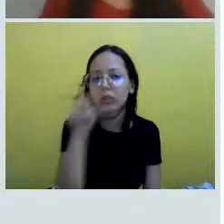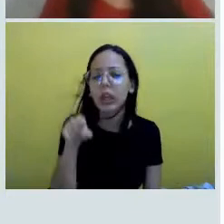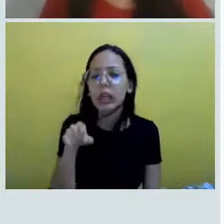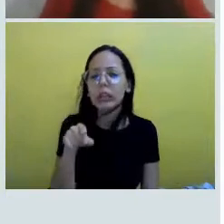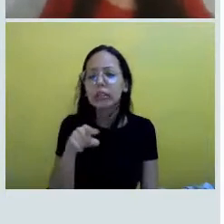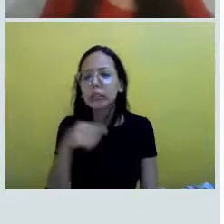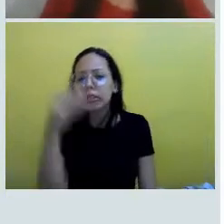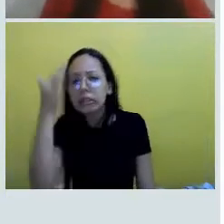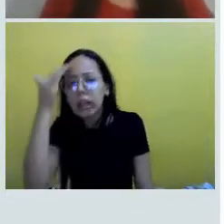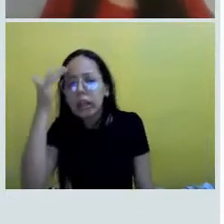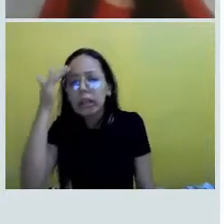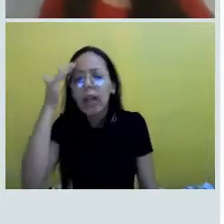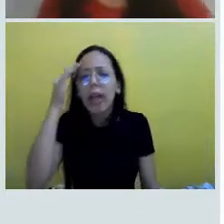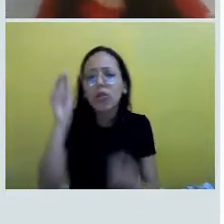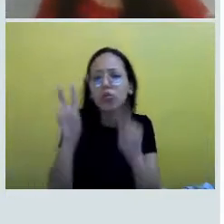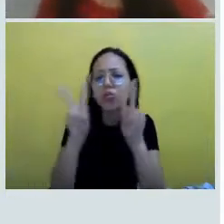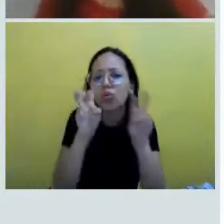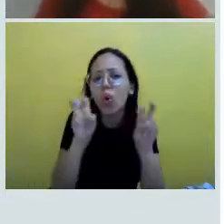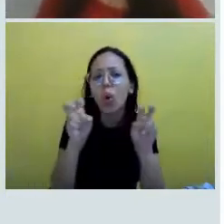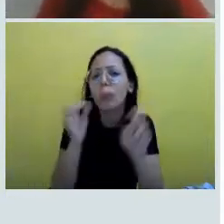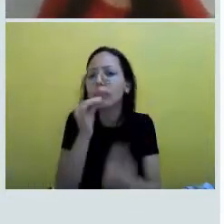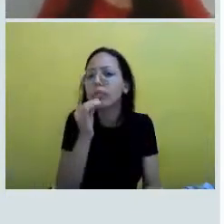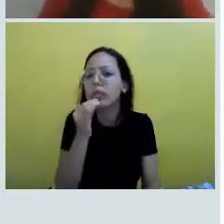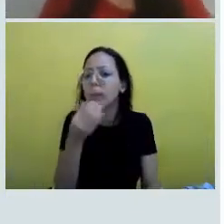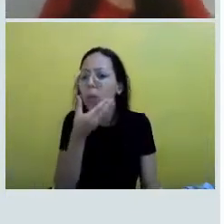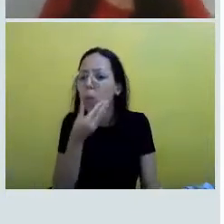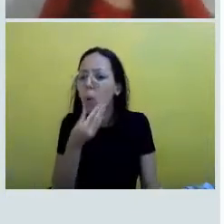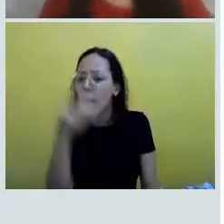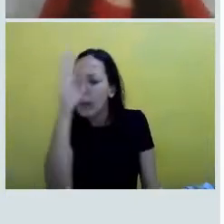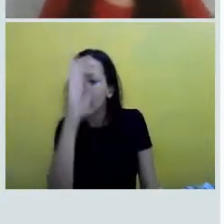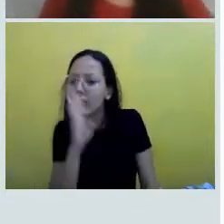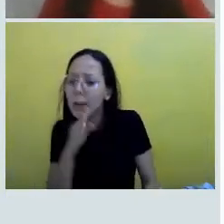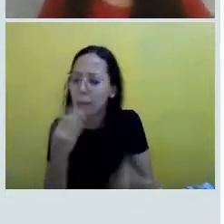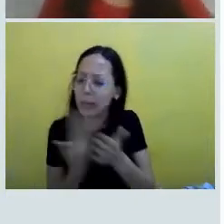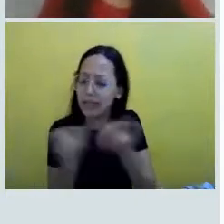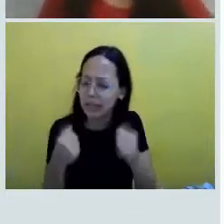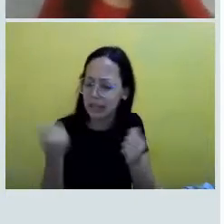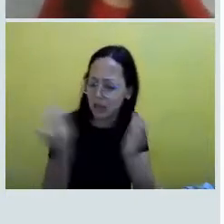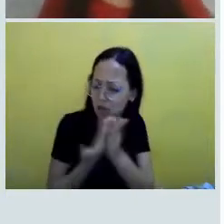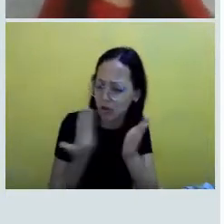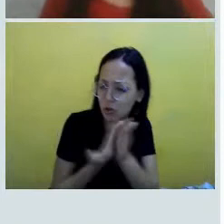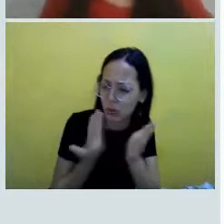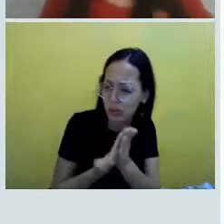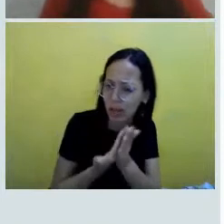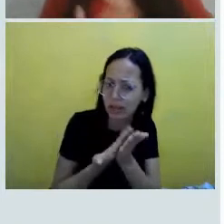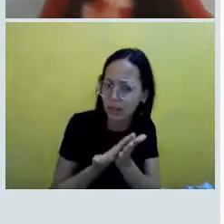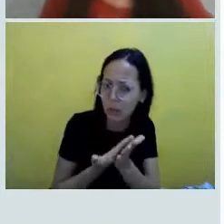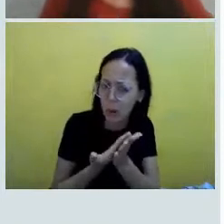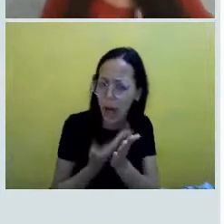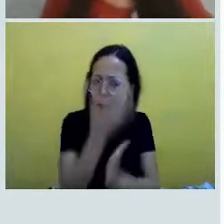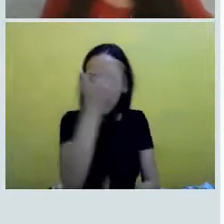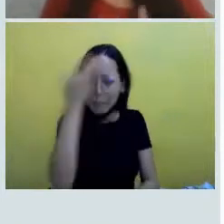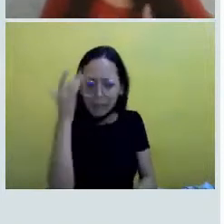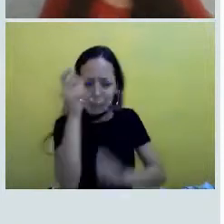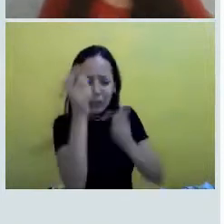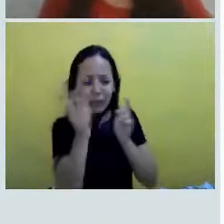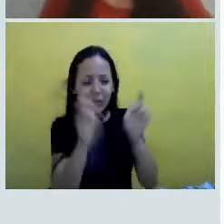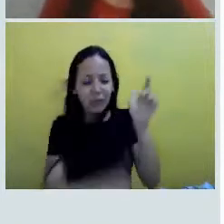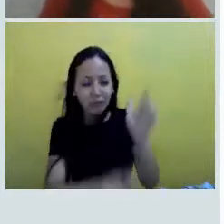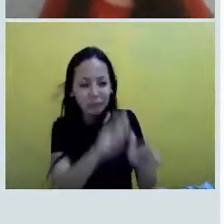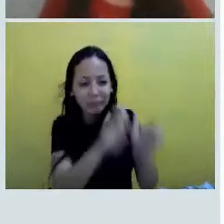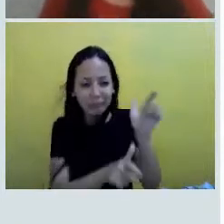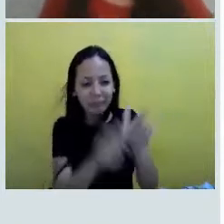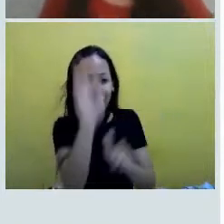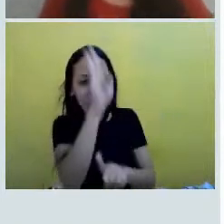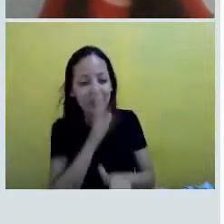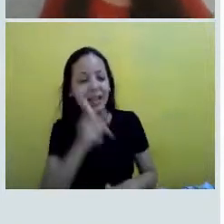algo relacionado a o brasileiro precisa ser estudado, ele é estudado. O cientista social está